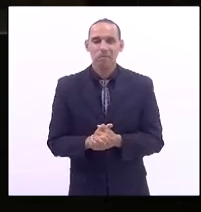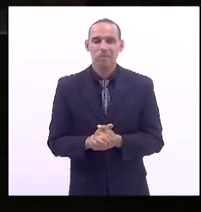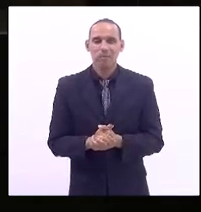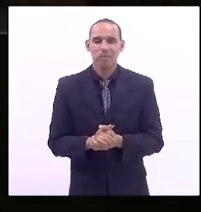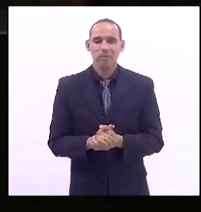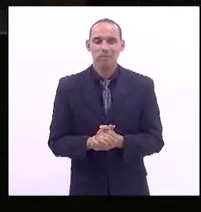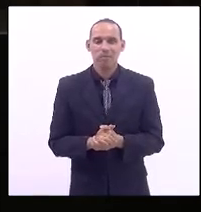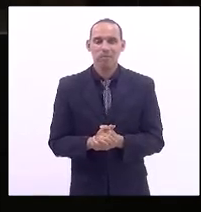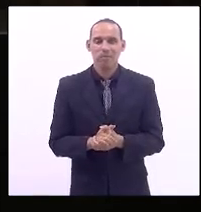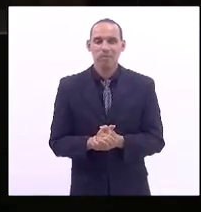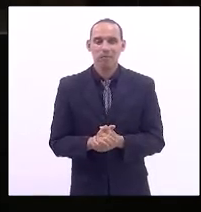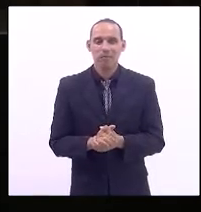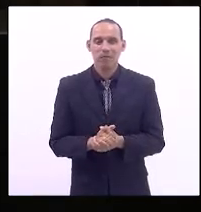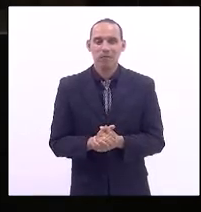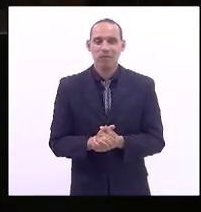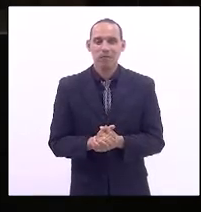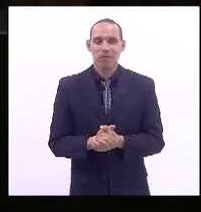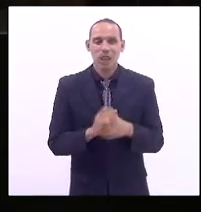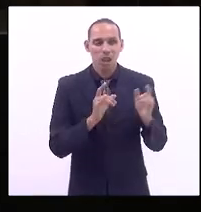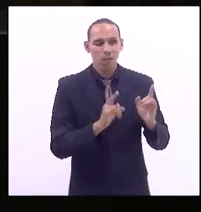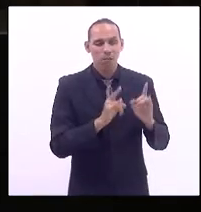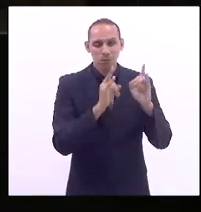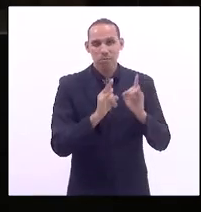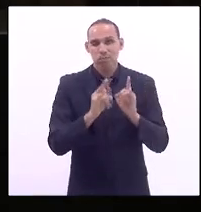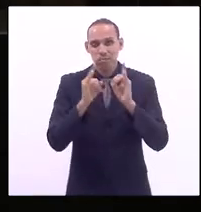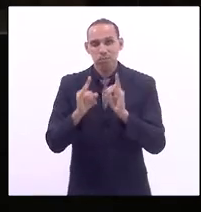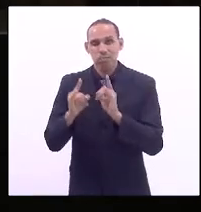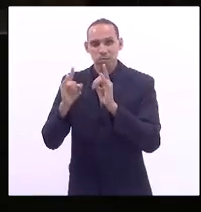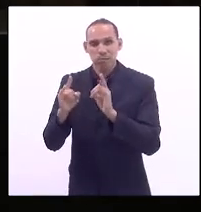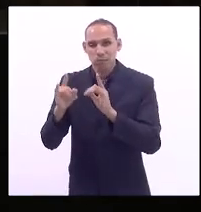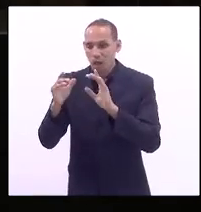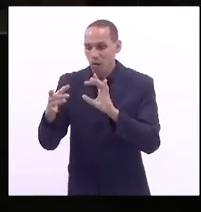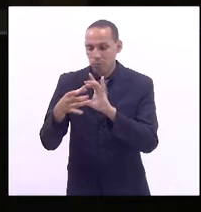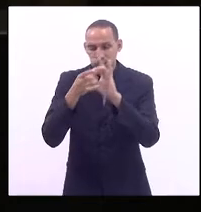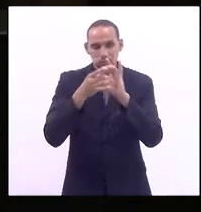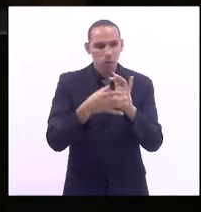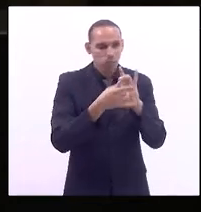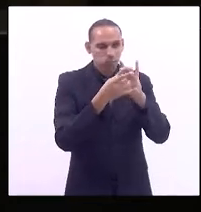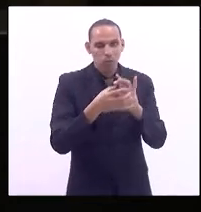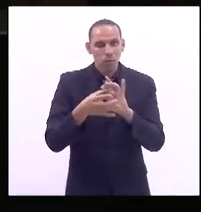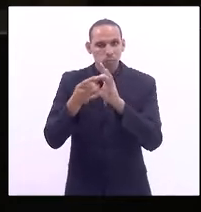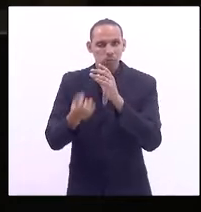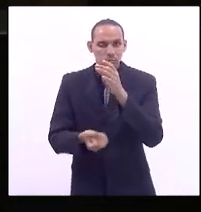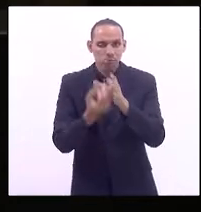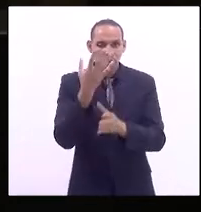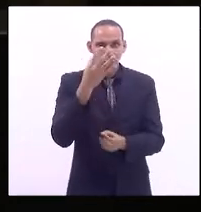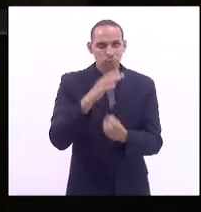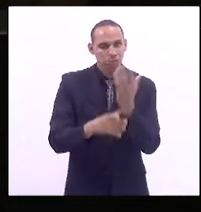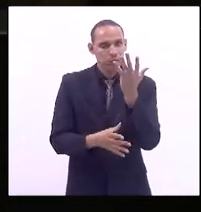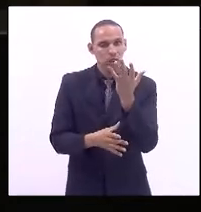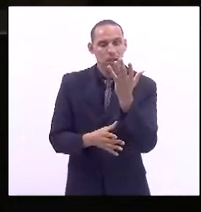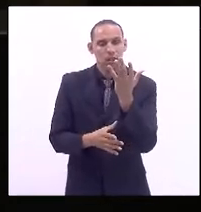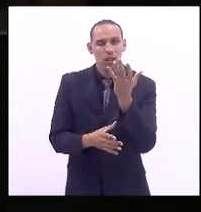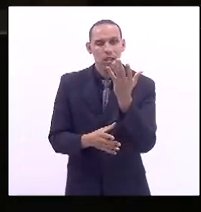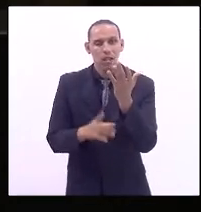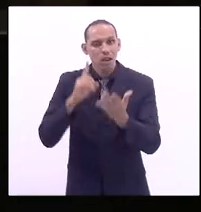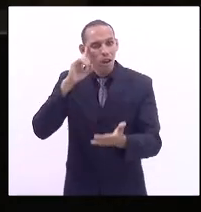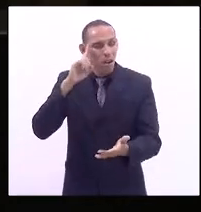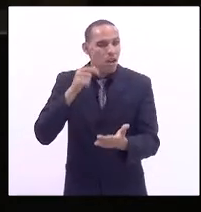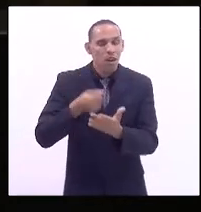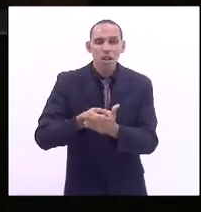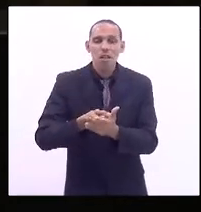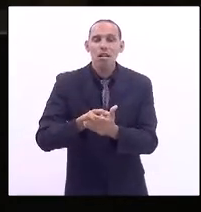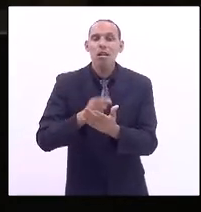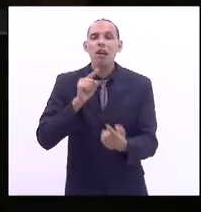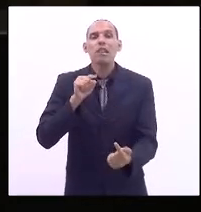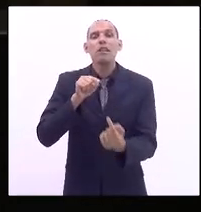com a incorporação imobiliária na sua produção é de Finados